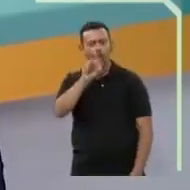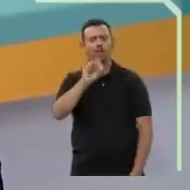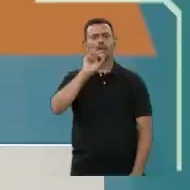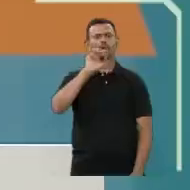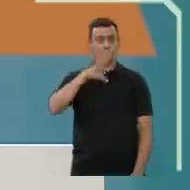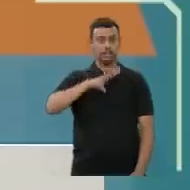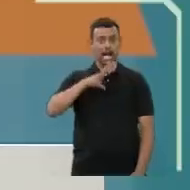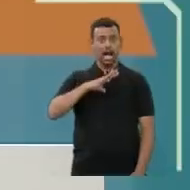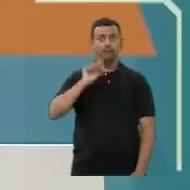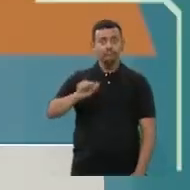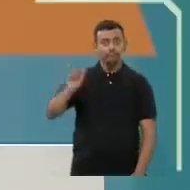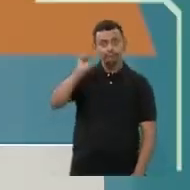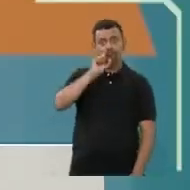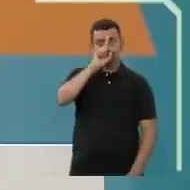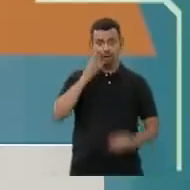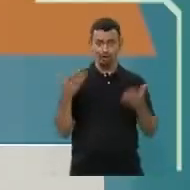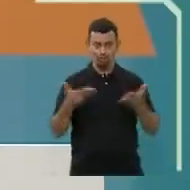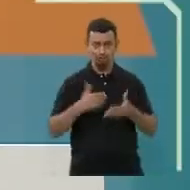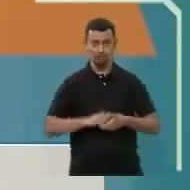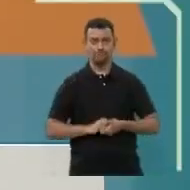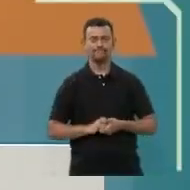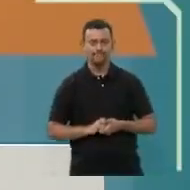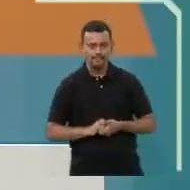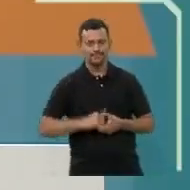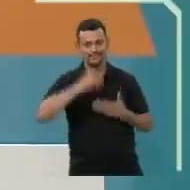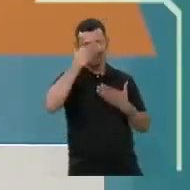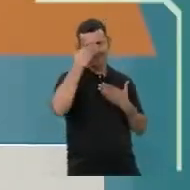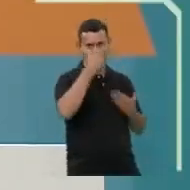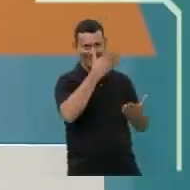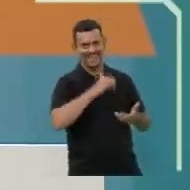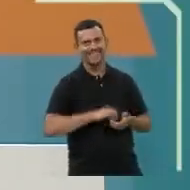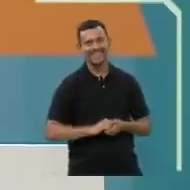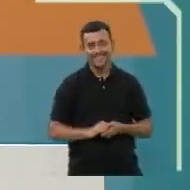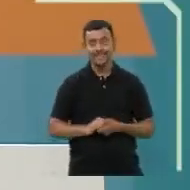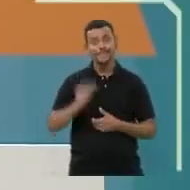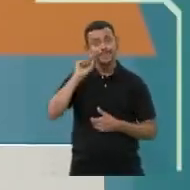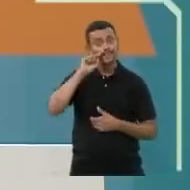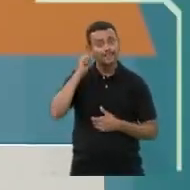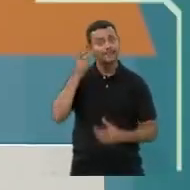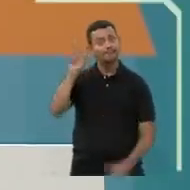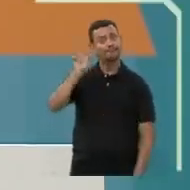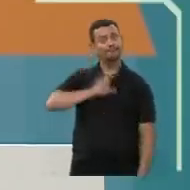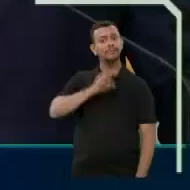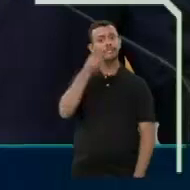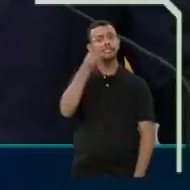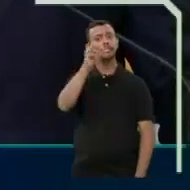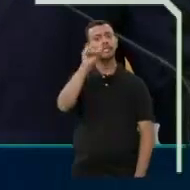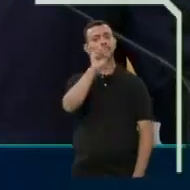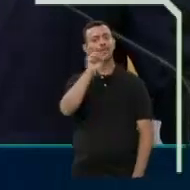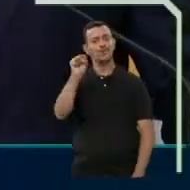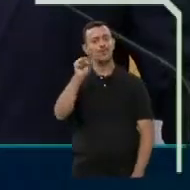mais violentas. Muito obrigada, Henrique Meirelles. 30 segundos para a sua réplica.